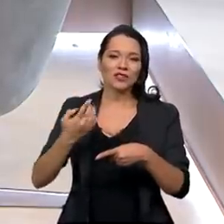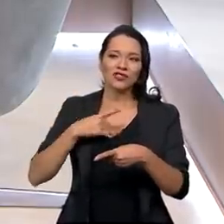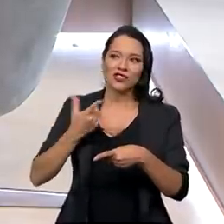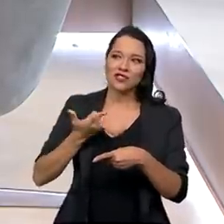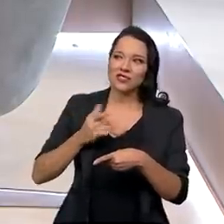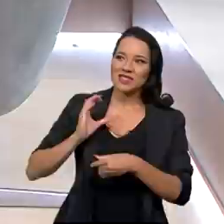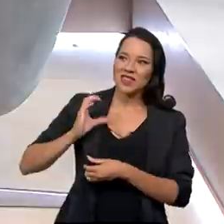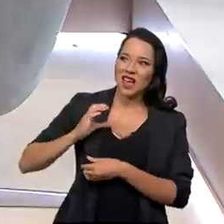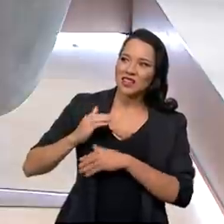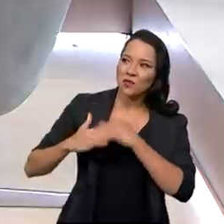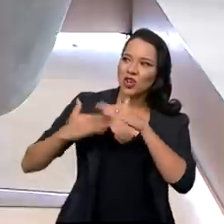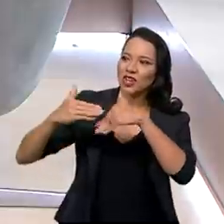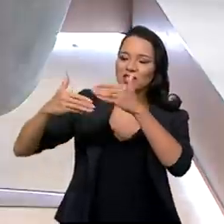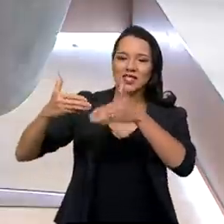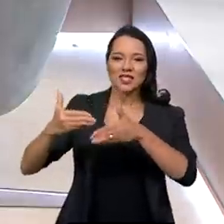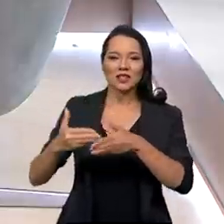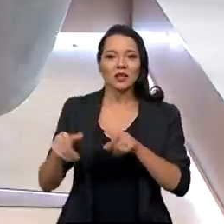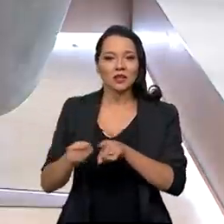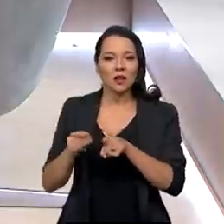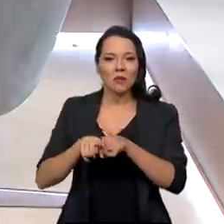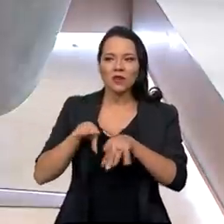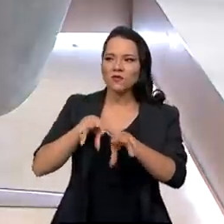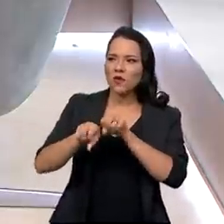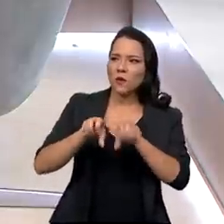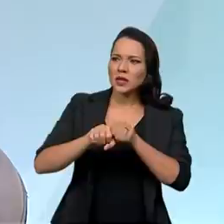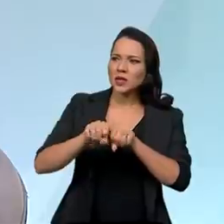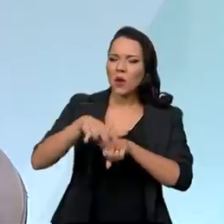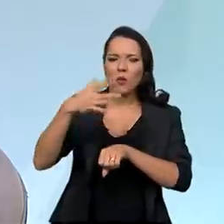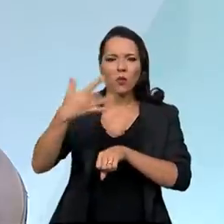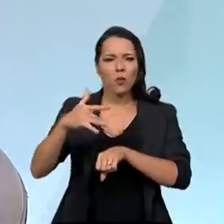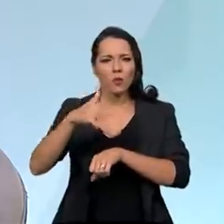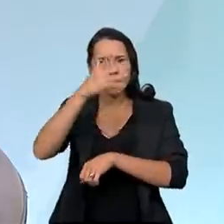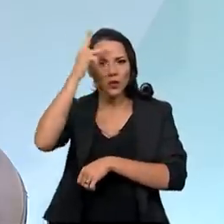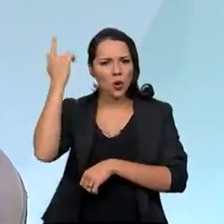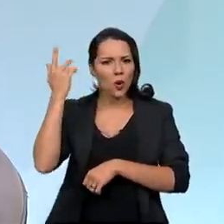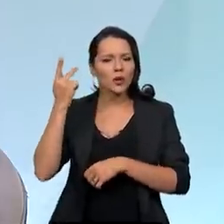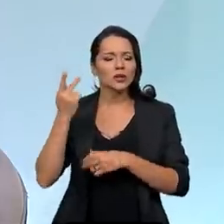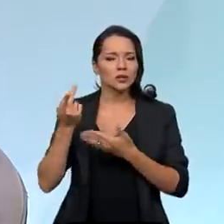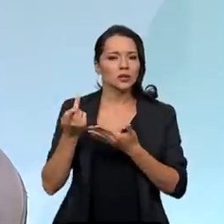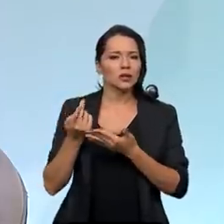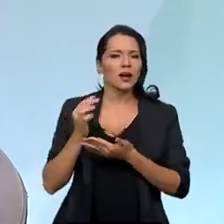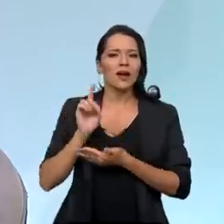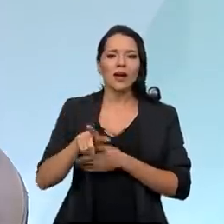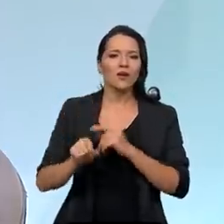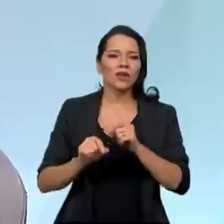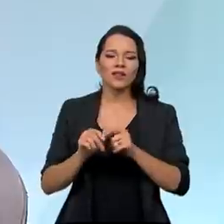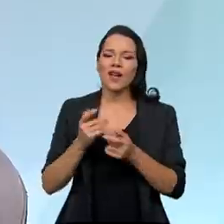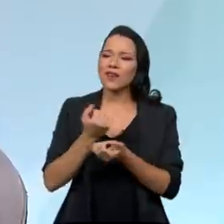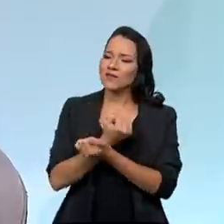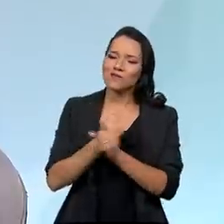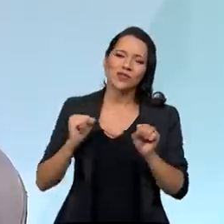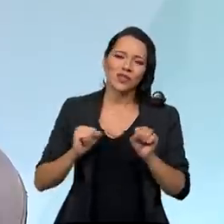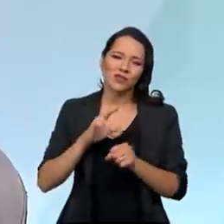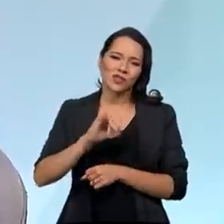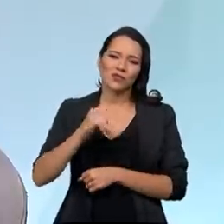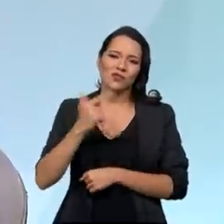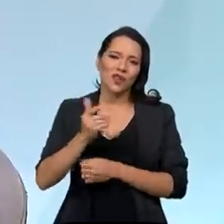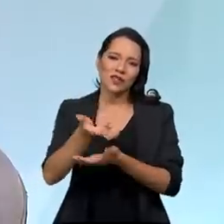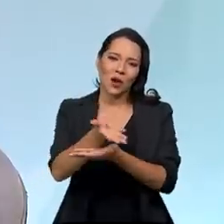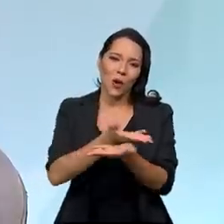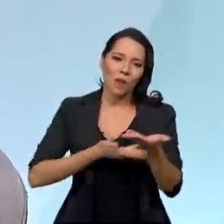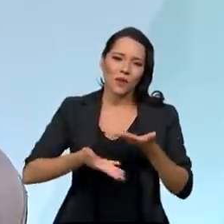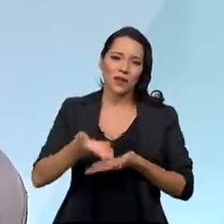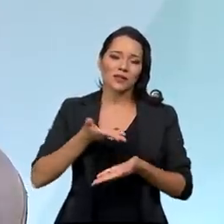levar a ciência adiante, de alta formação de pessoas, ele certamente seria impossível sem a